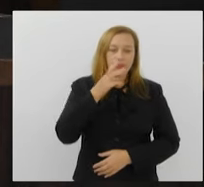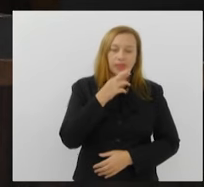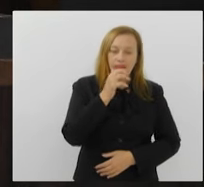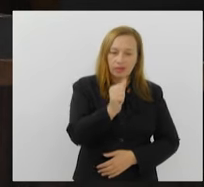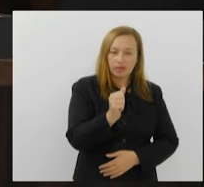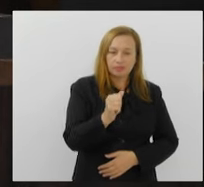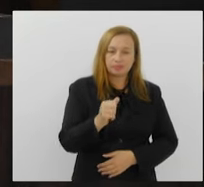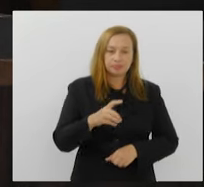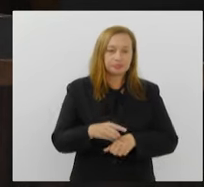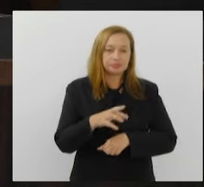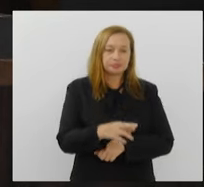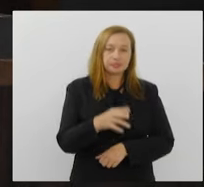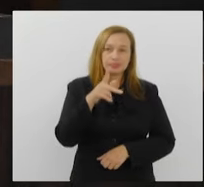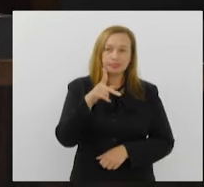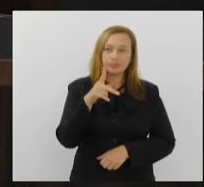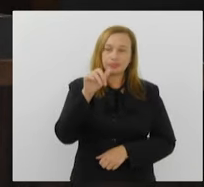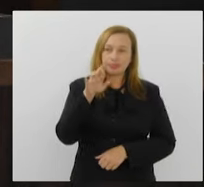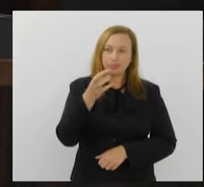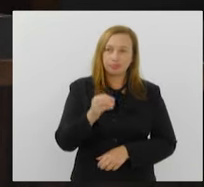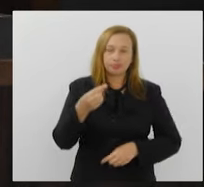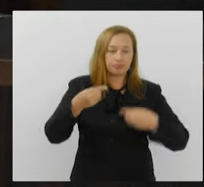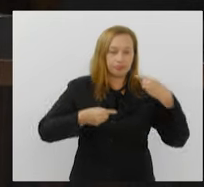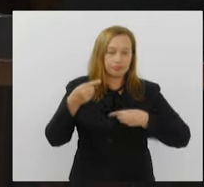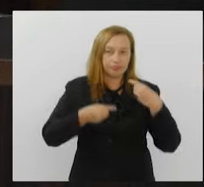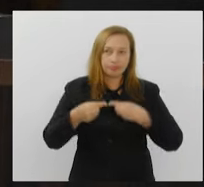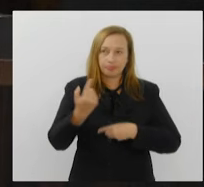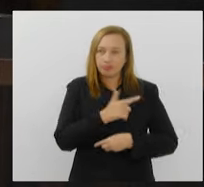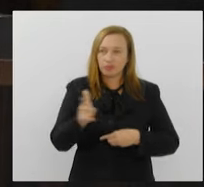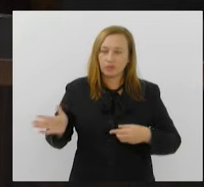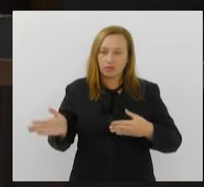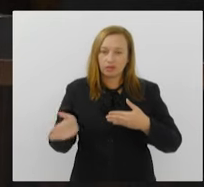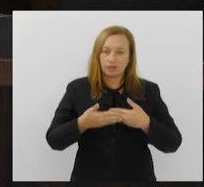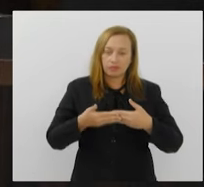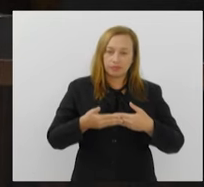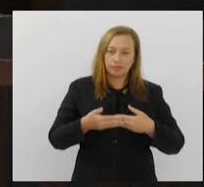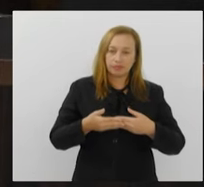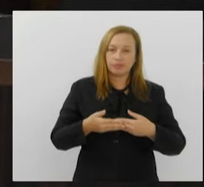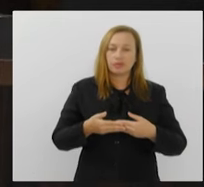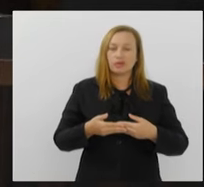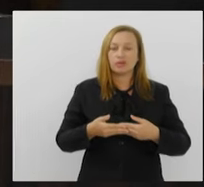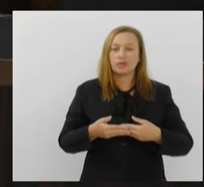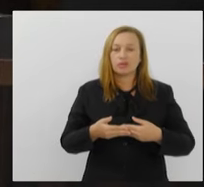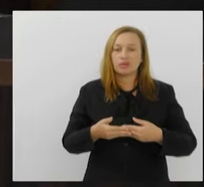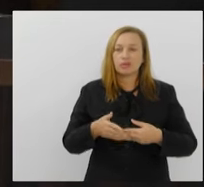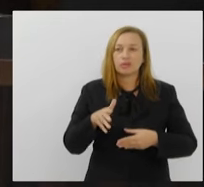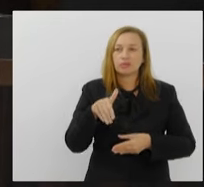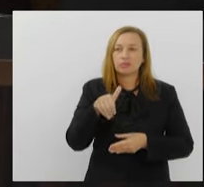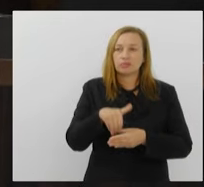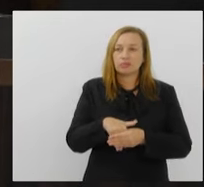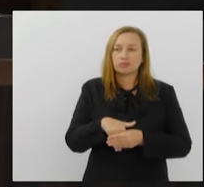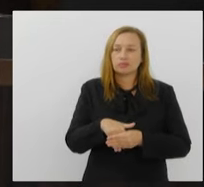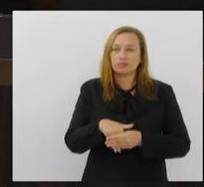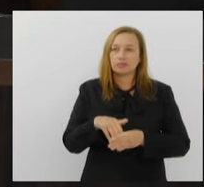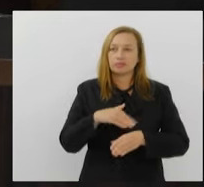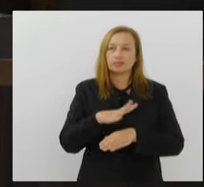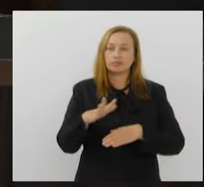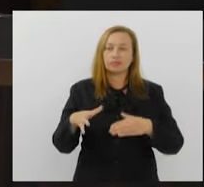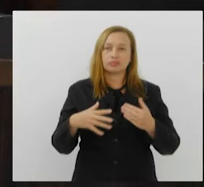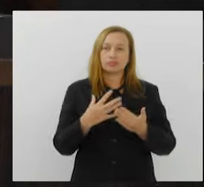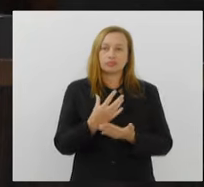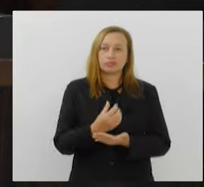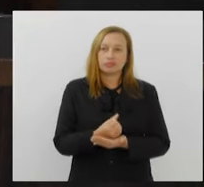Amorim e doutor Pedro Ricardo. Em discussão, não havendo quem queira discutir, encerrada a discussão, em